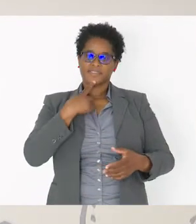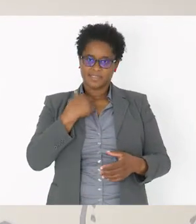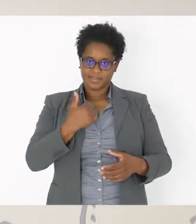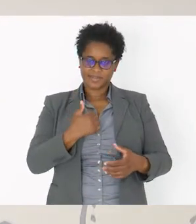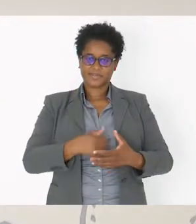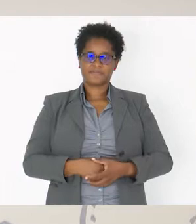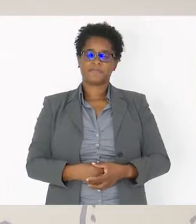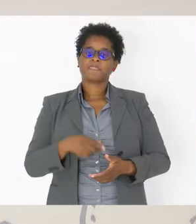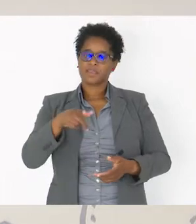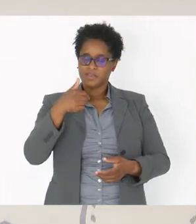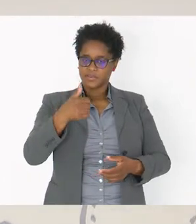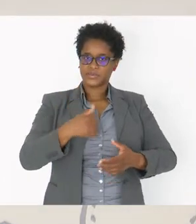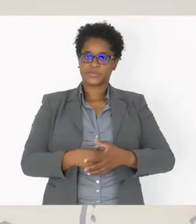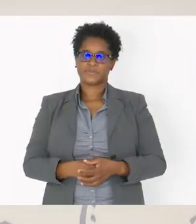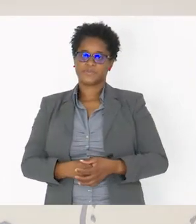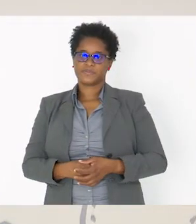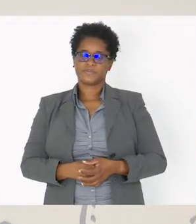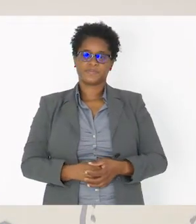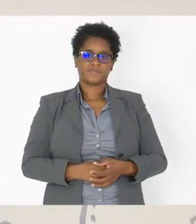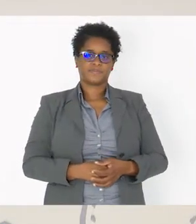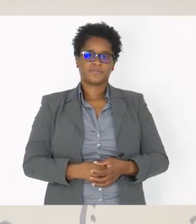Certo? Isso mesmo.